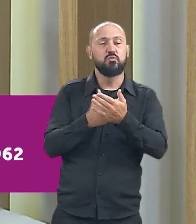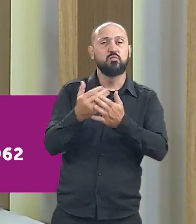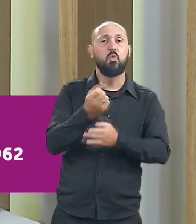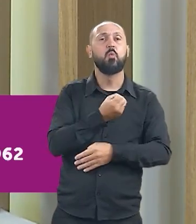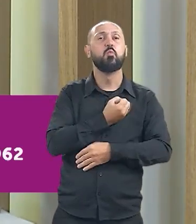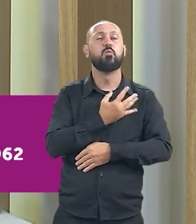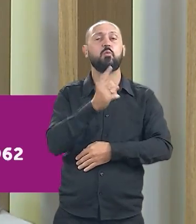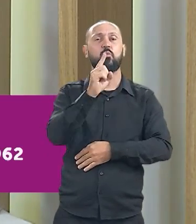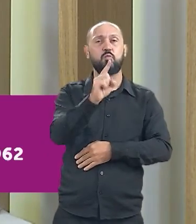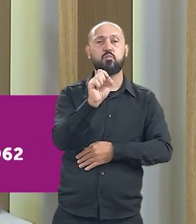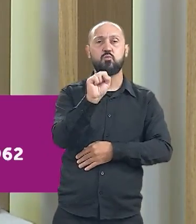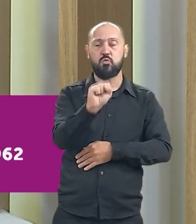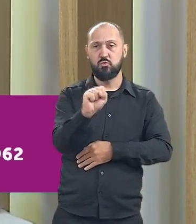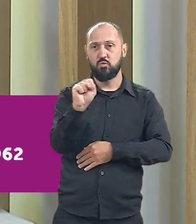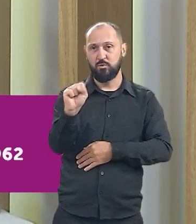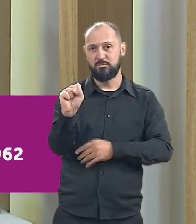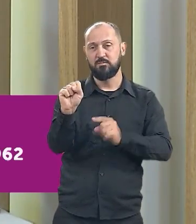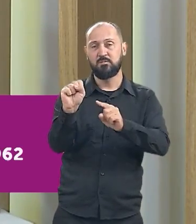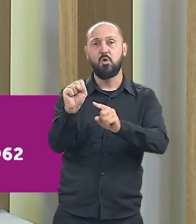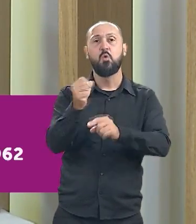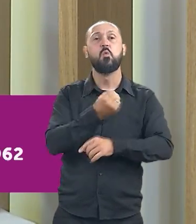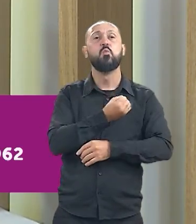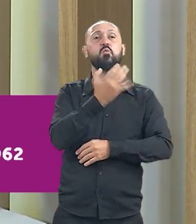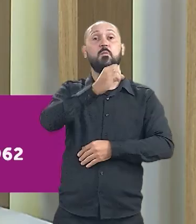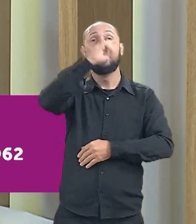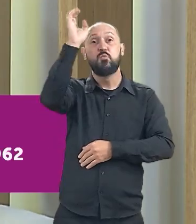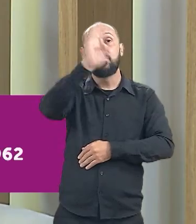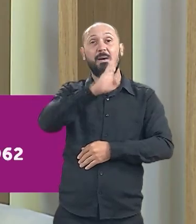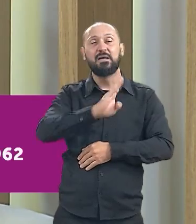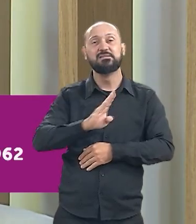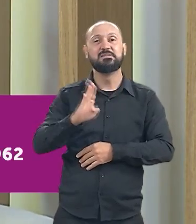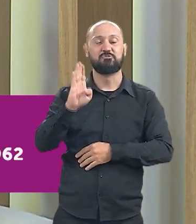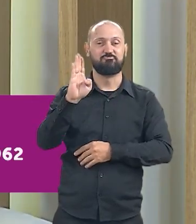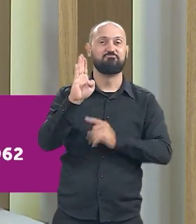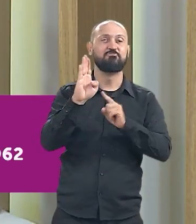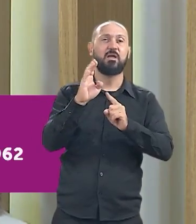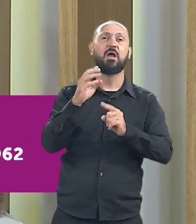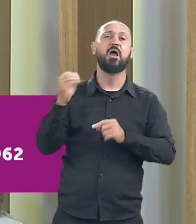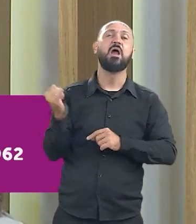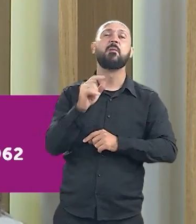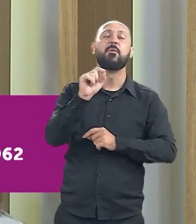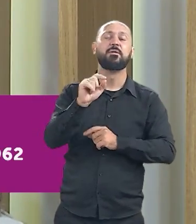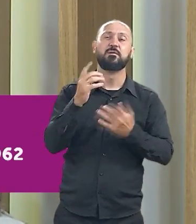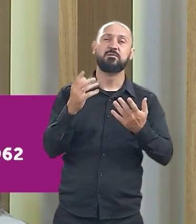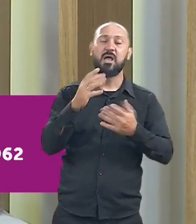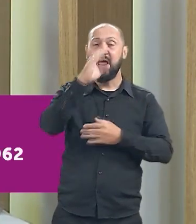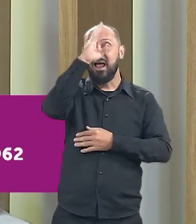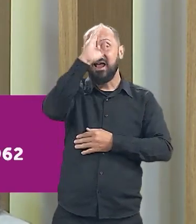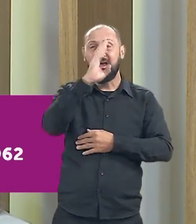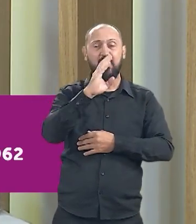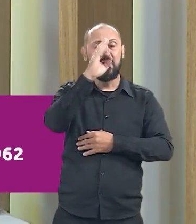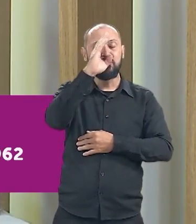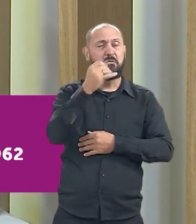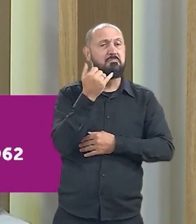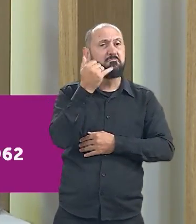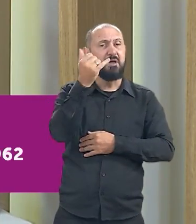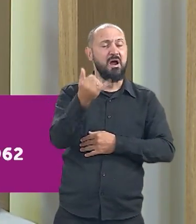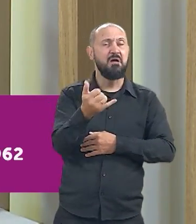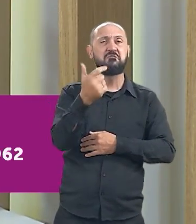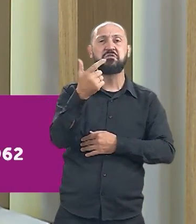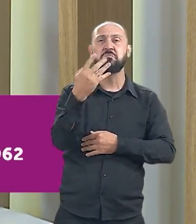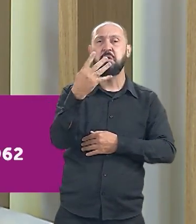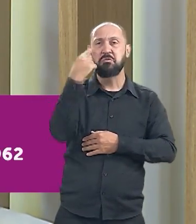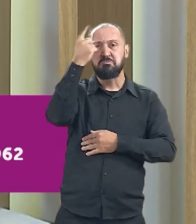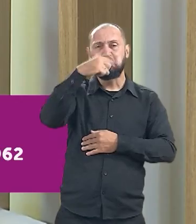número, o 188, que é um número nacional, que é bom ressaltar isso, é gratuito, funciona 24 horas